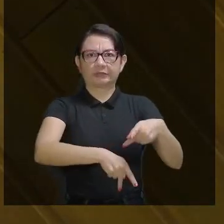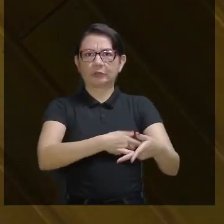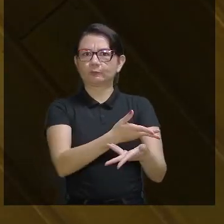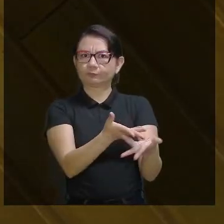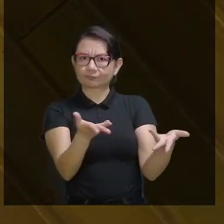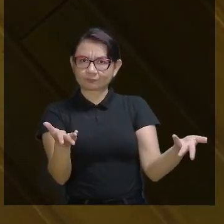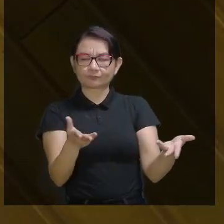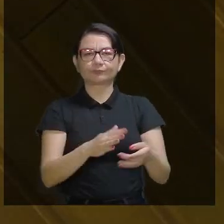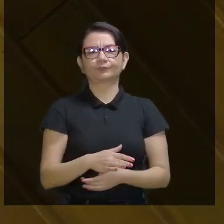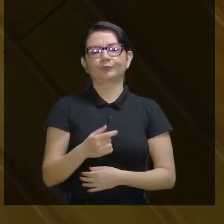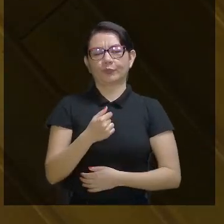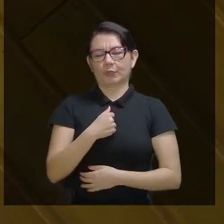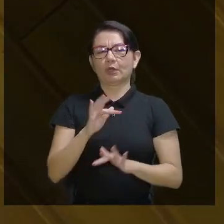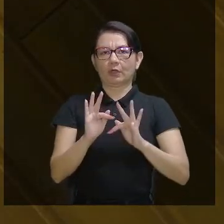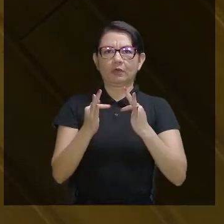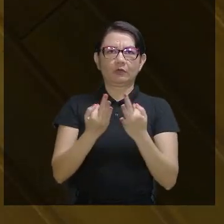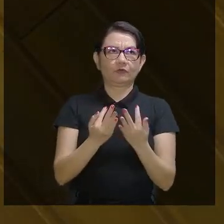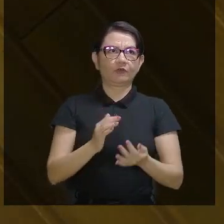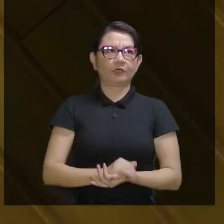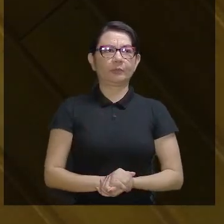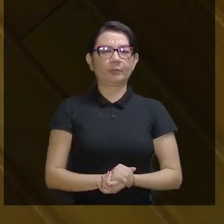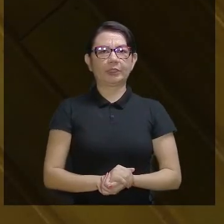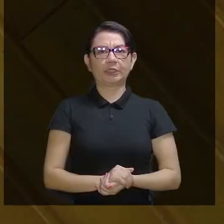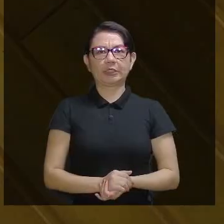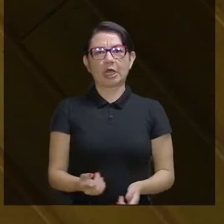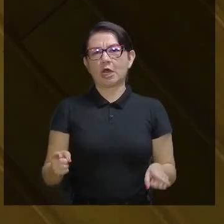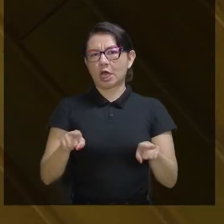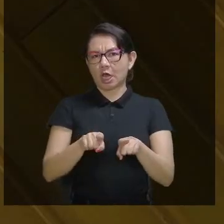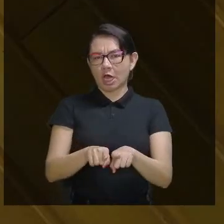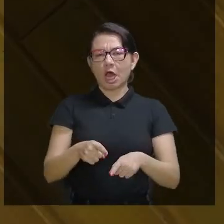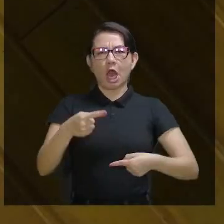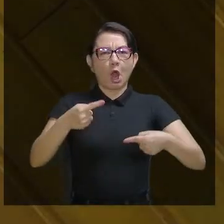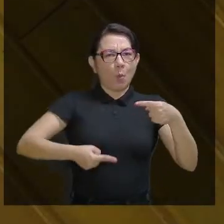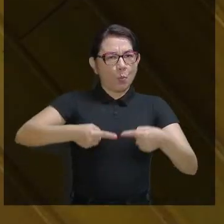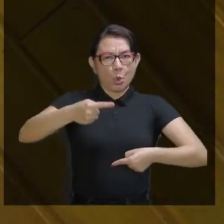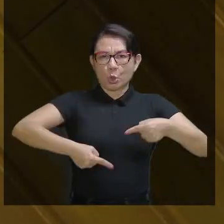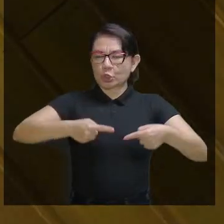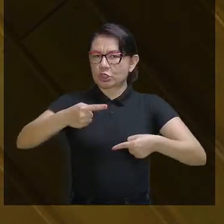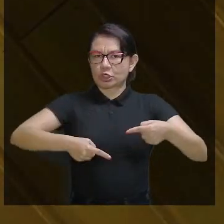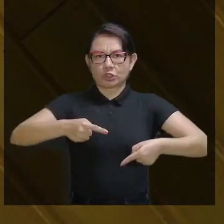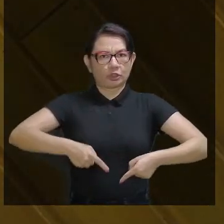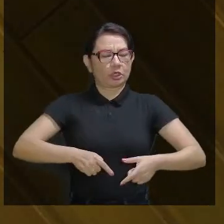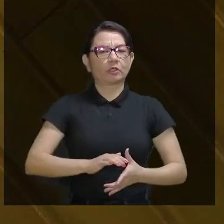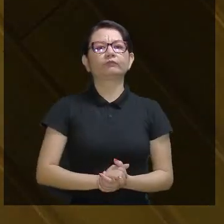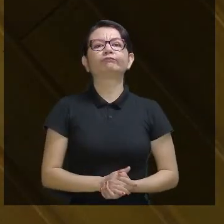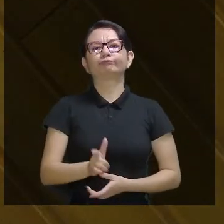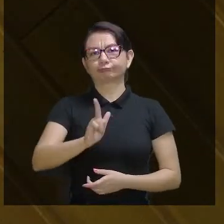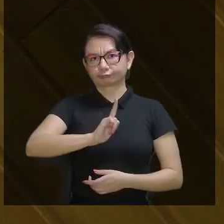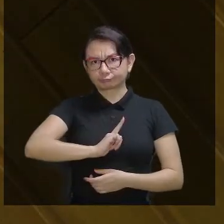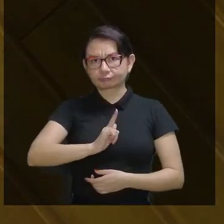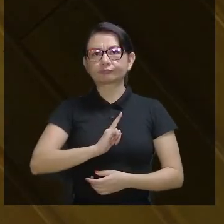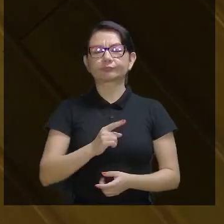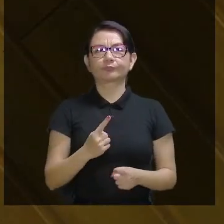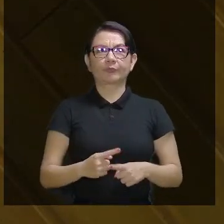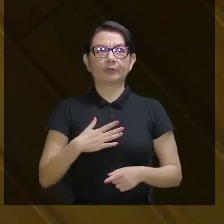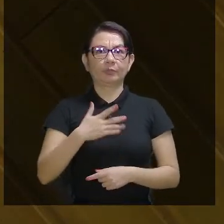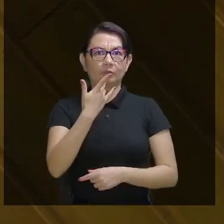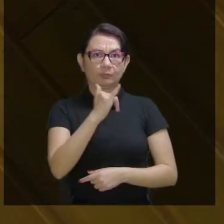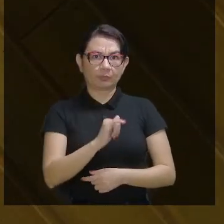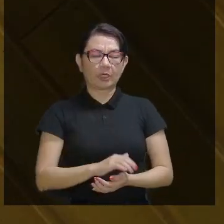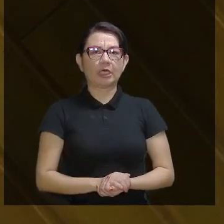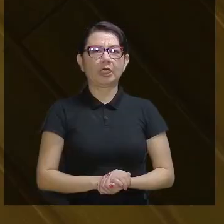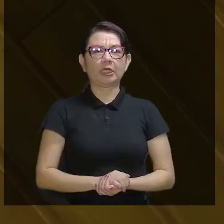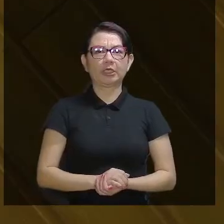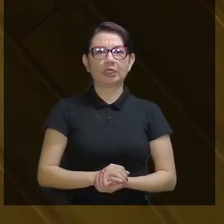Eu sou de uma família que teve ligações políticas muito grandes. Porque meu pai de São João